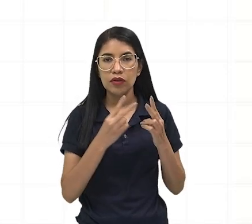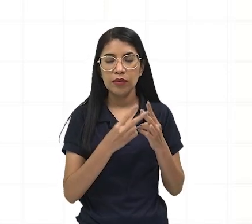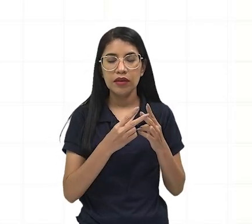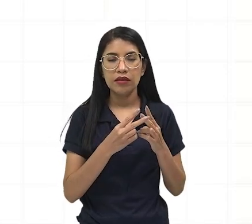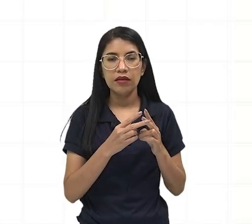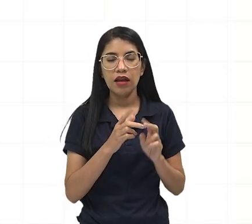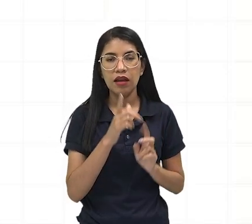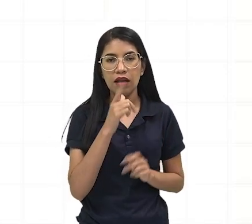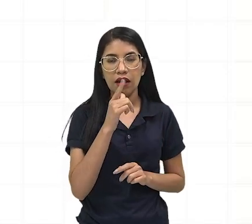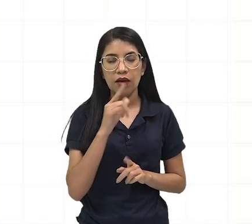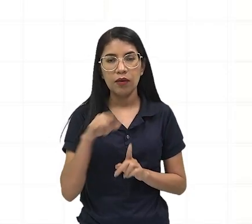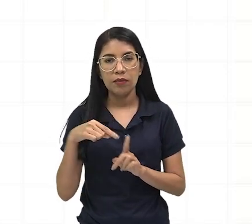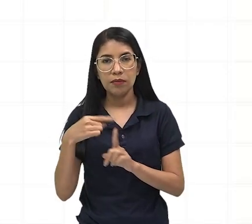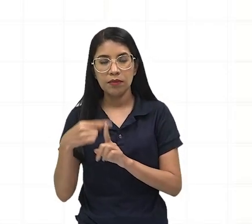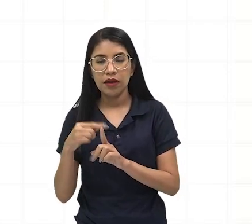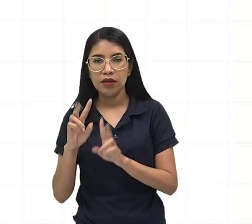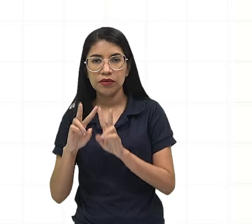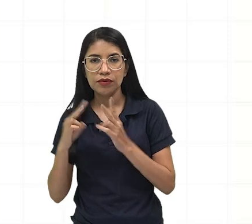petróleo.